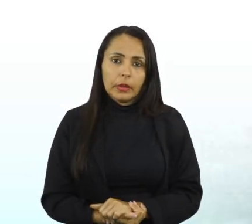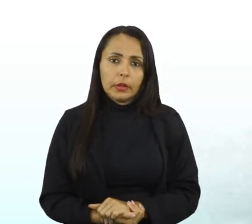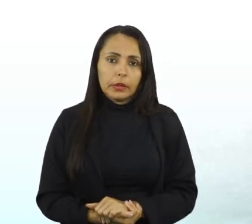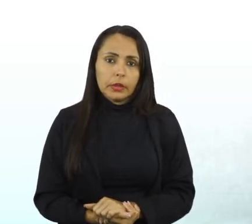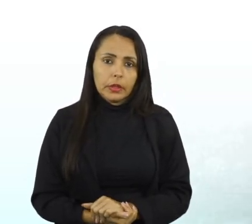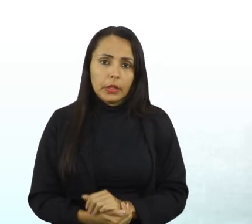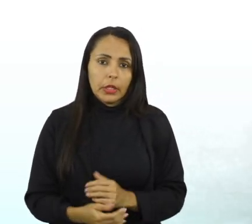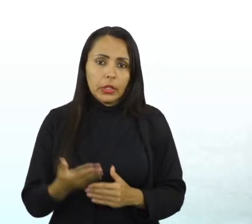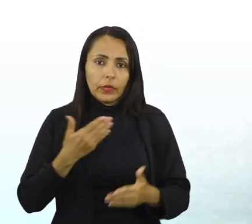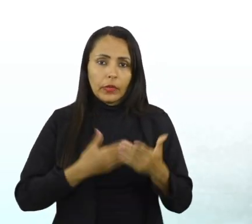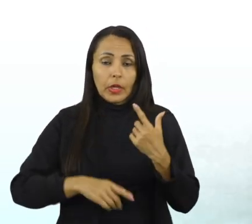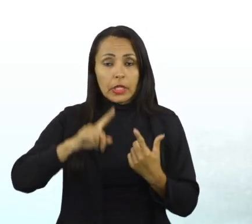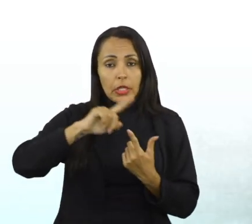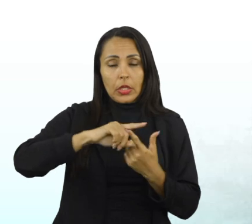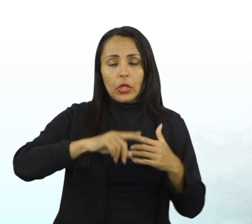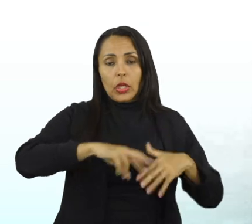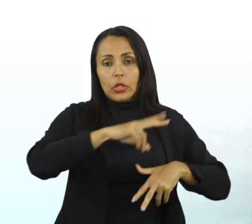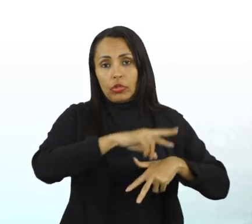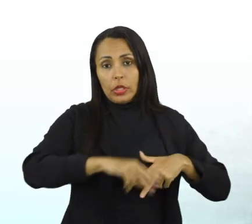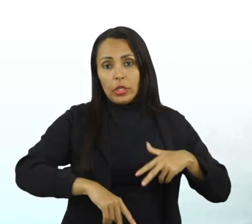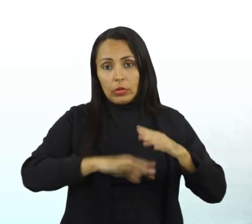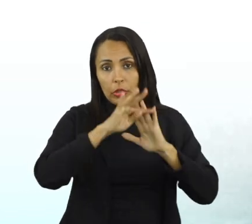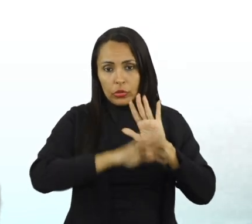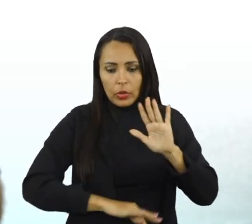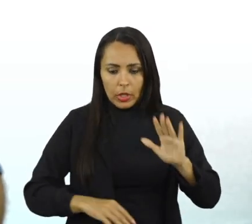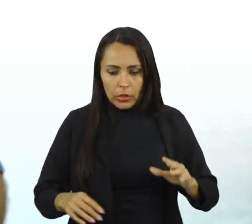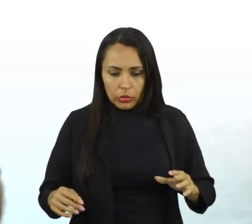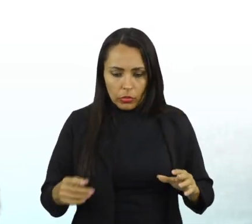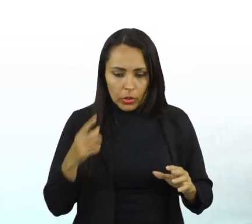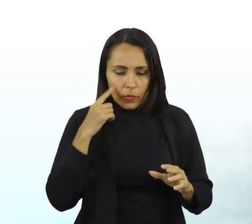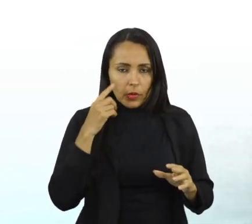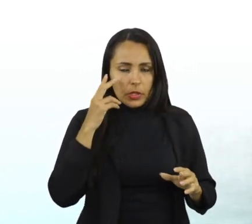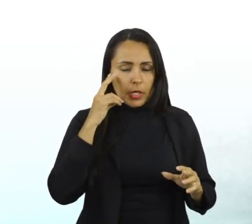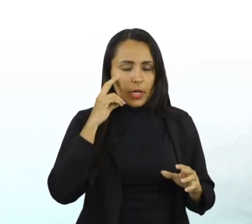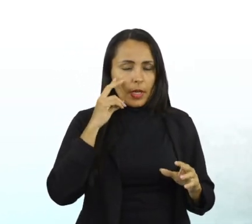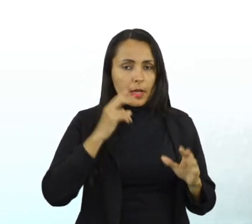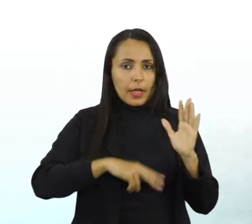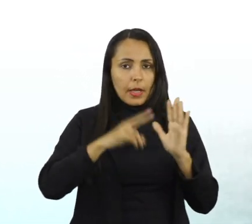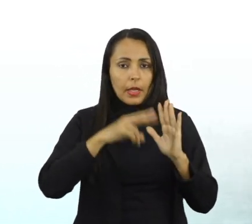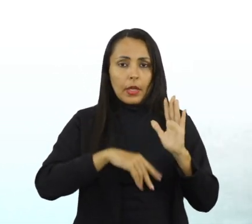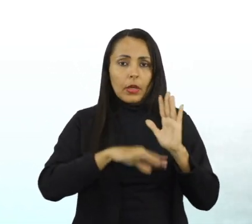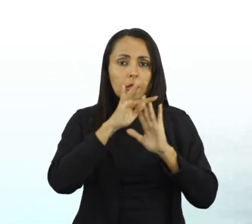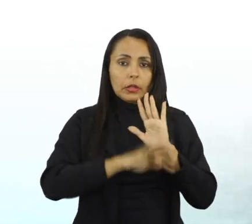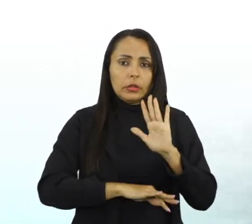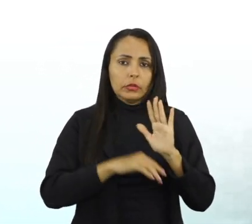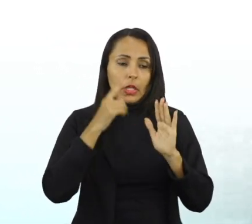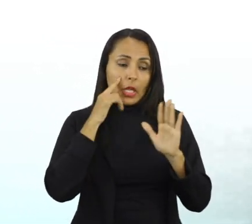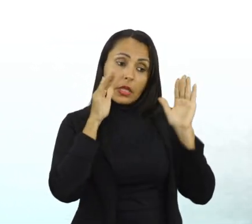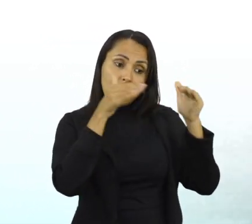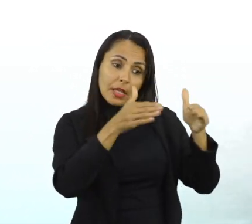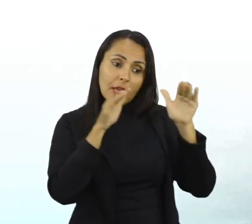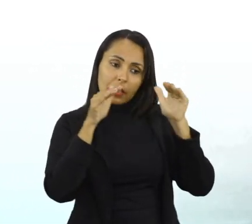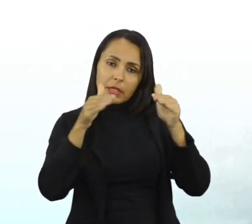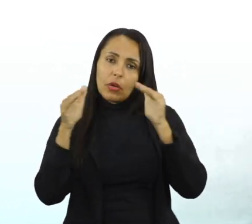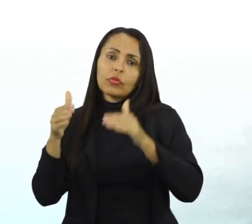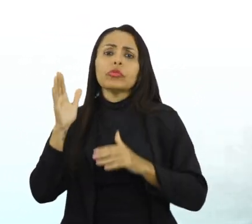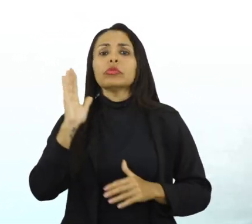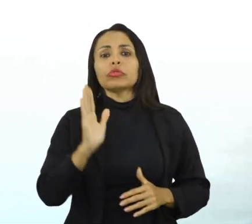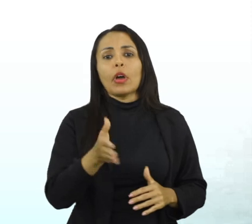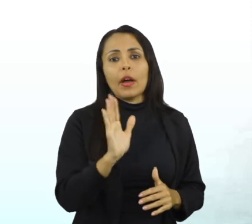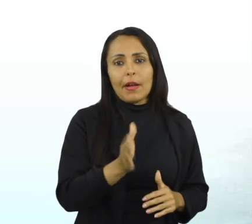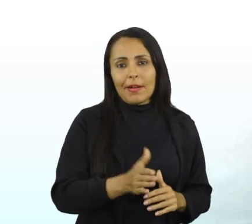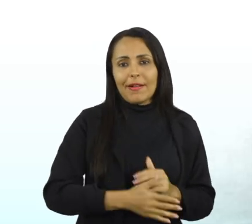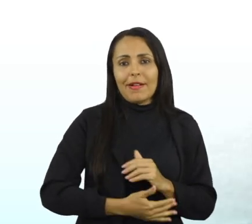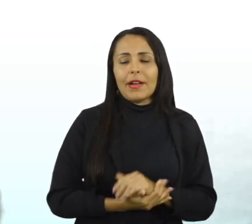dizer se é uma questão que vai envolver tipologia ou gêneros textuais. Então, quando você for ler o texto, você já vai lendo já com aquela direção, já sabendo o que vai